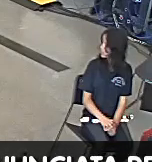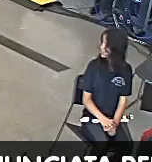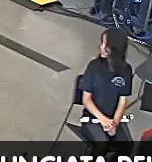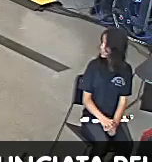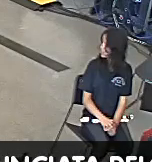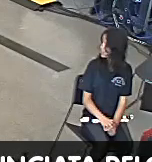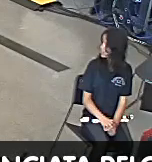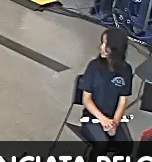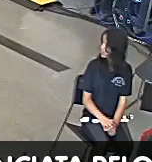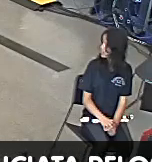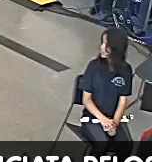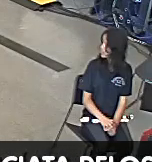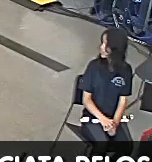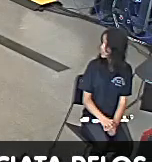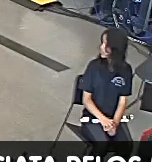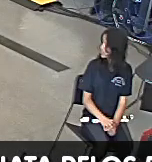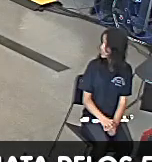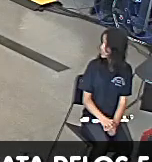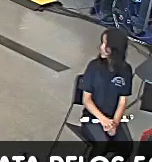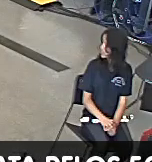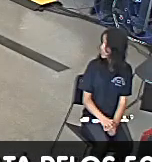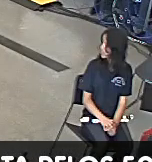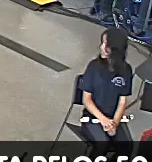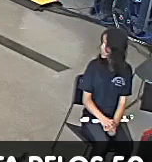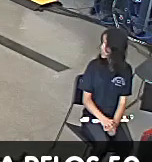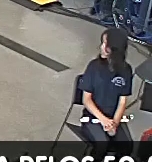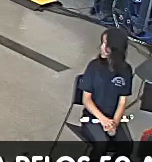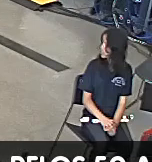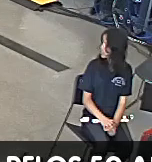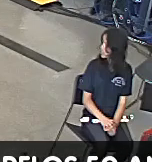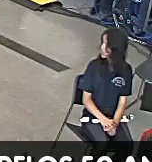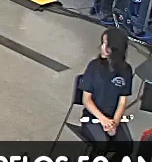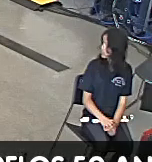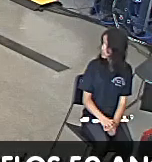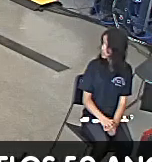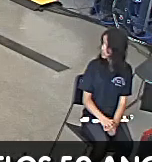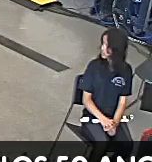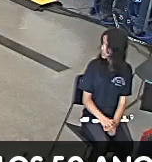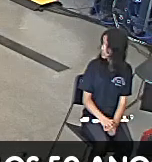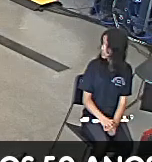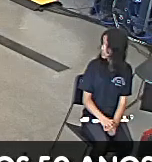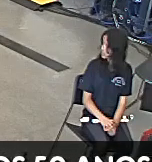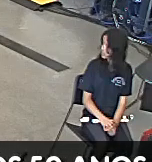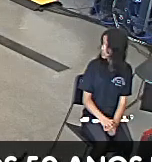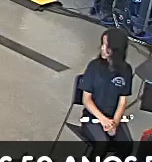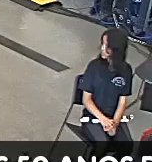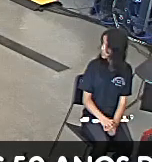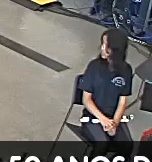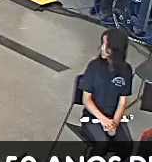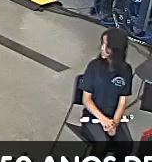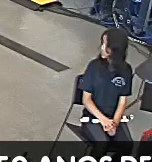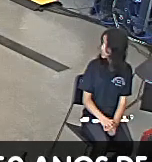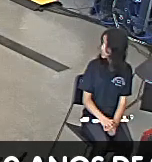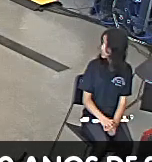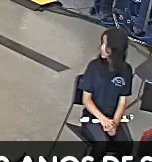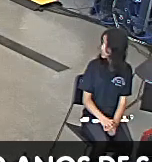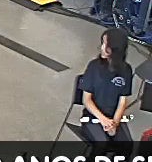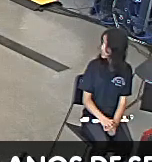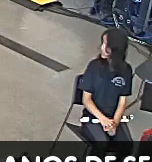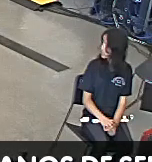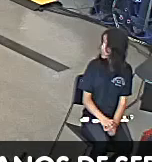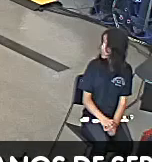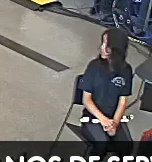E dizer que o que pode causar, de fato, num primeiro momento, até estranheza, de